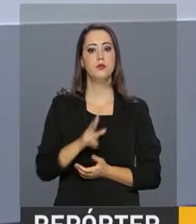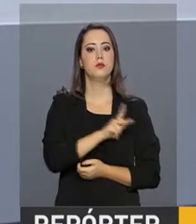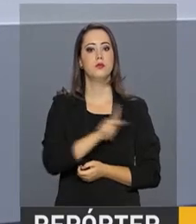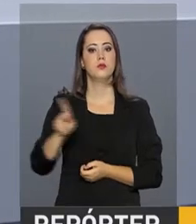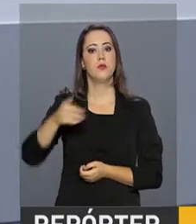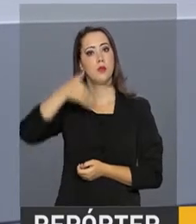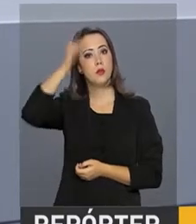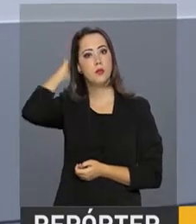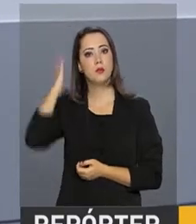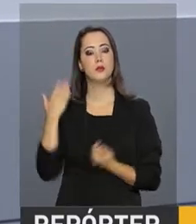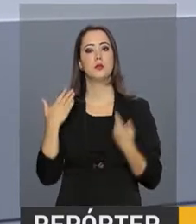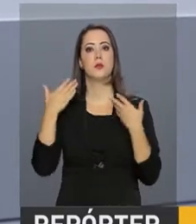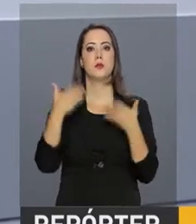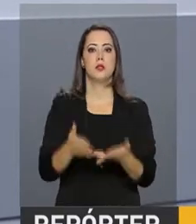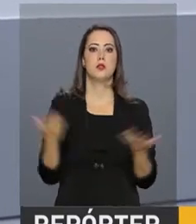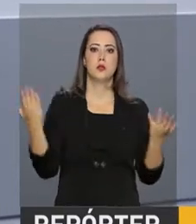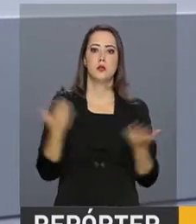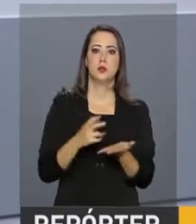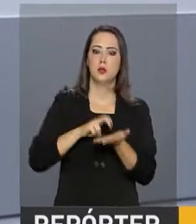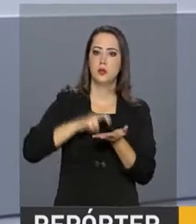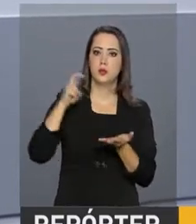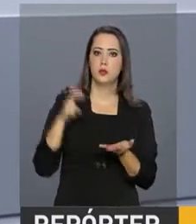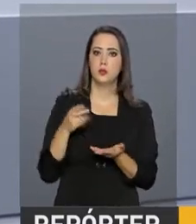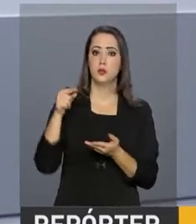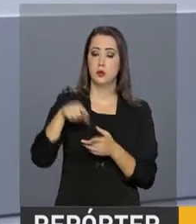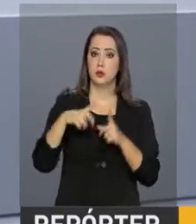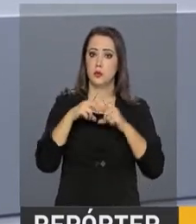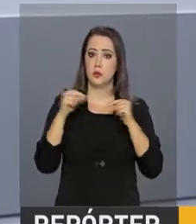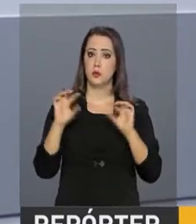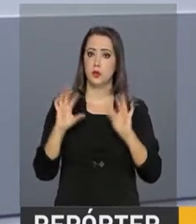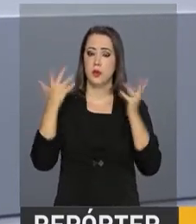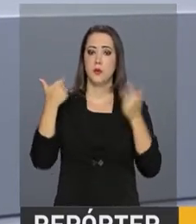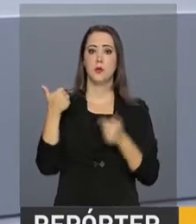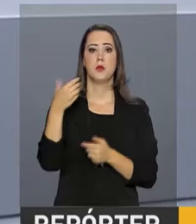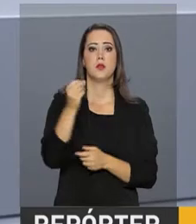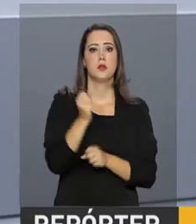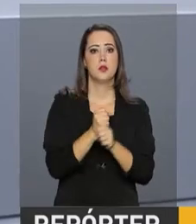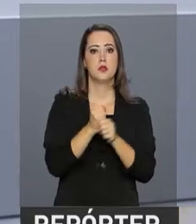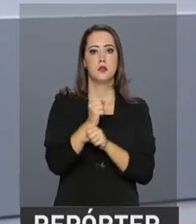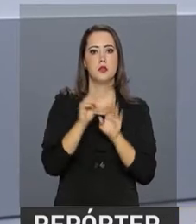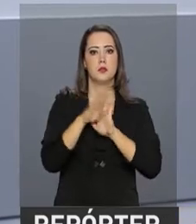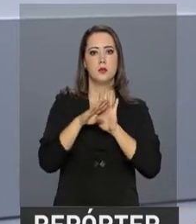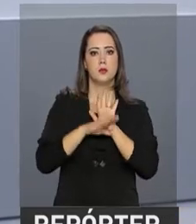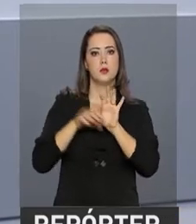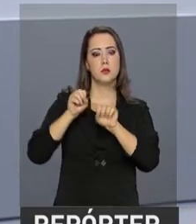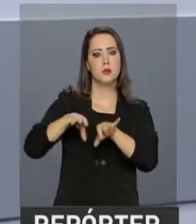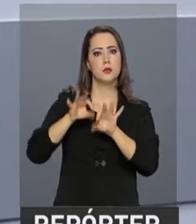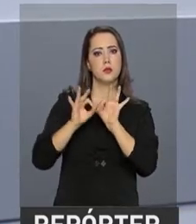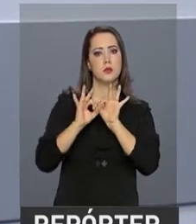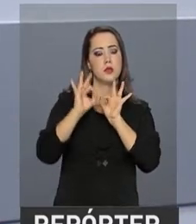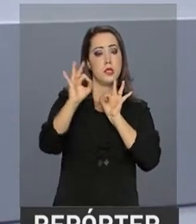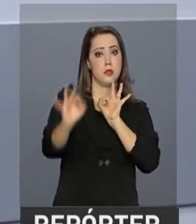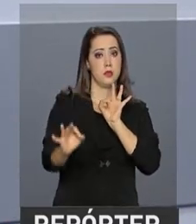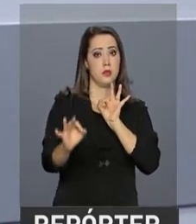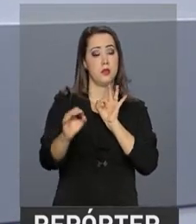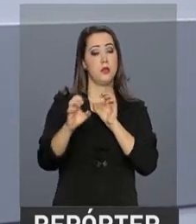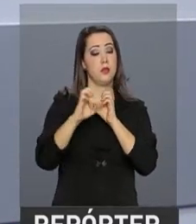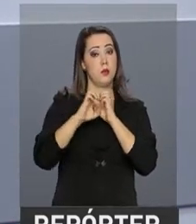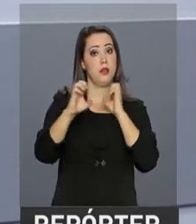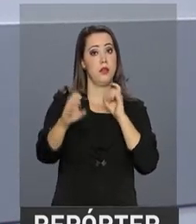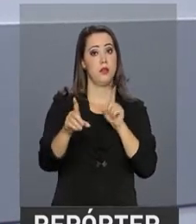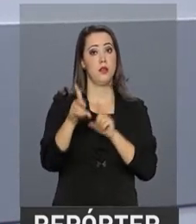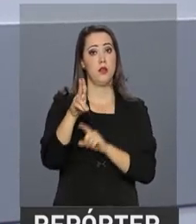presidente Michel Temer participou hoje pela manhã, aqui em Brasília, da comemoração dos 10 anos do Programa de Educação à Distância da